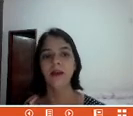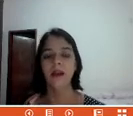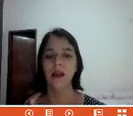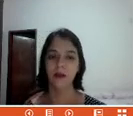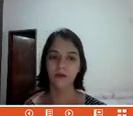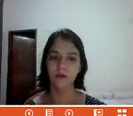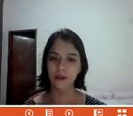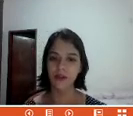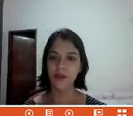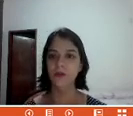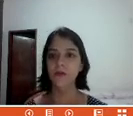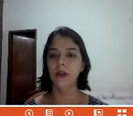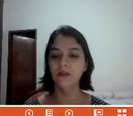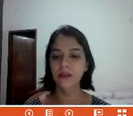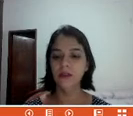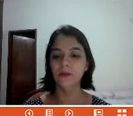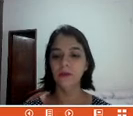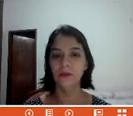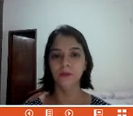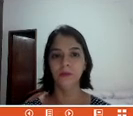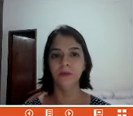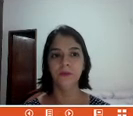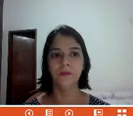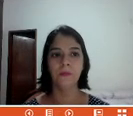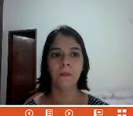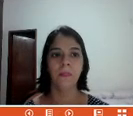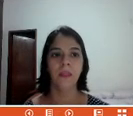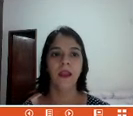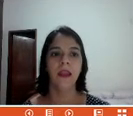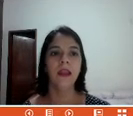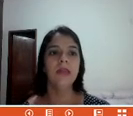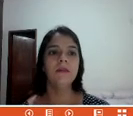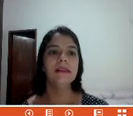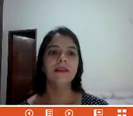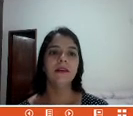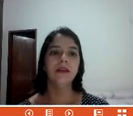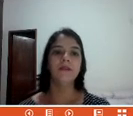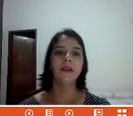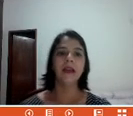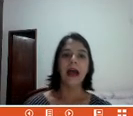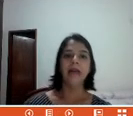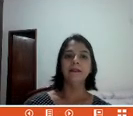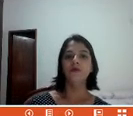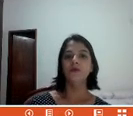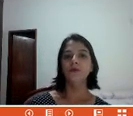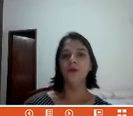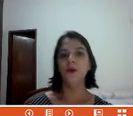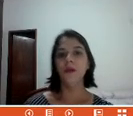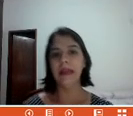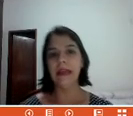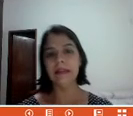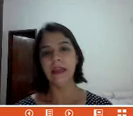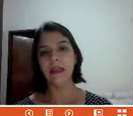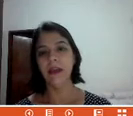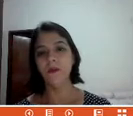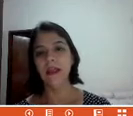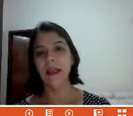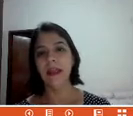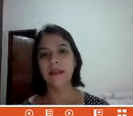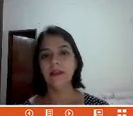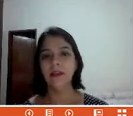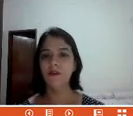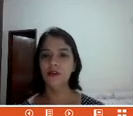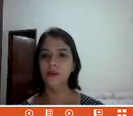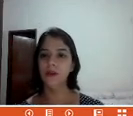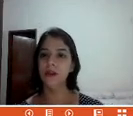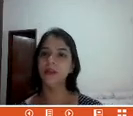tá? A convite de Dom Pedro II. E Libras, então, ela foi criada junto com o INES. O que é o